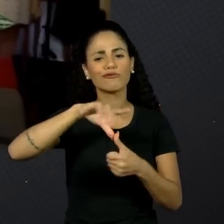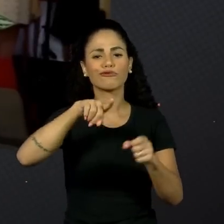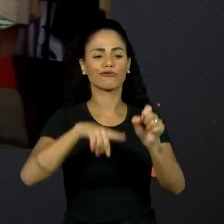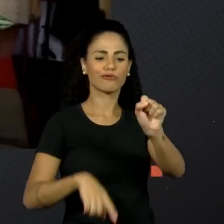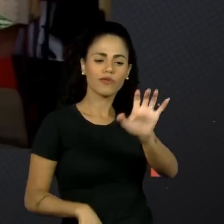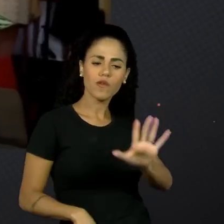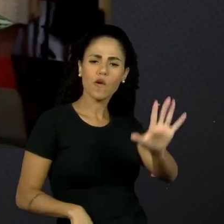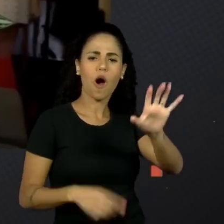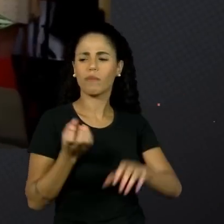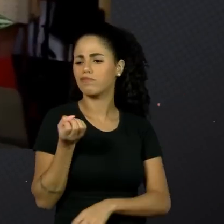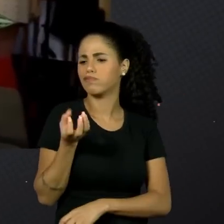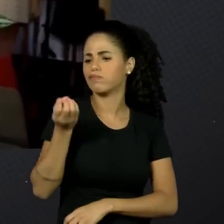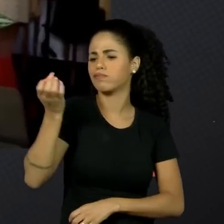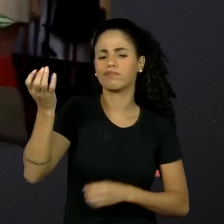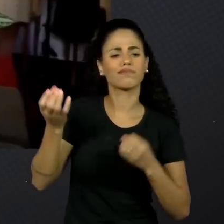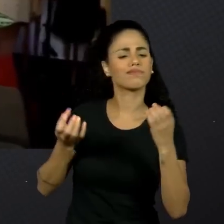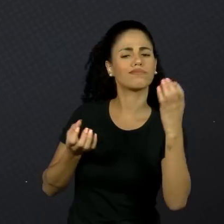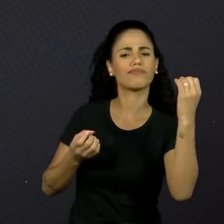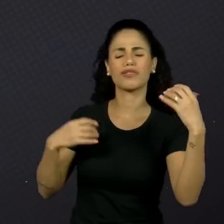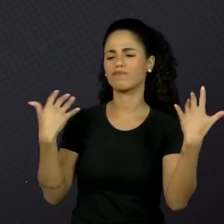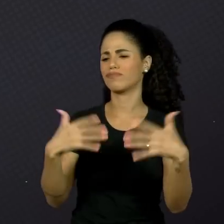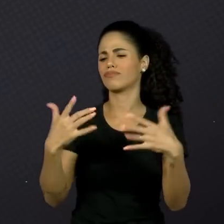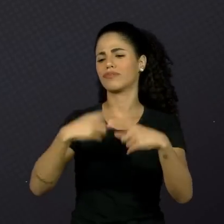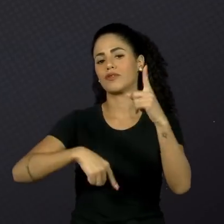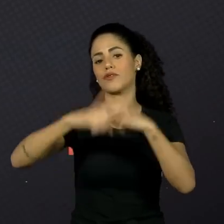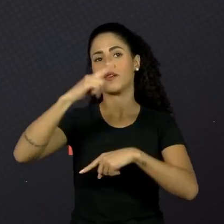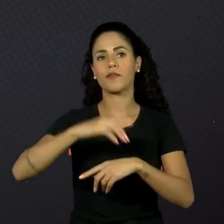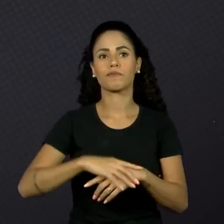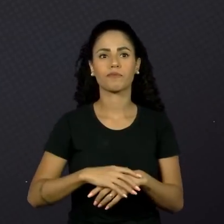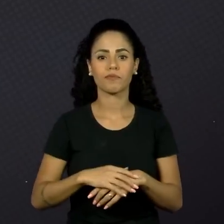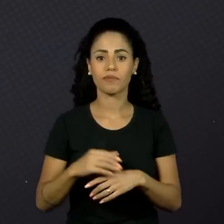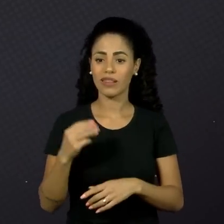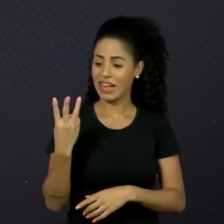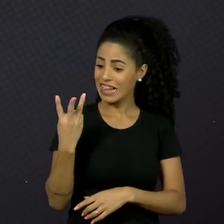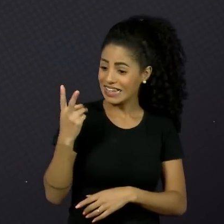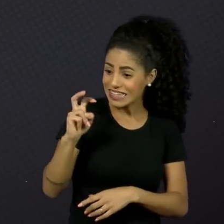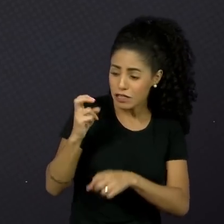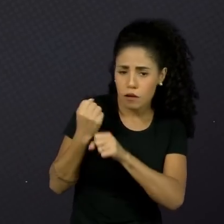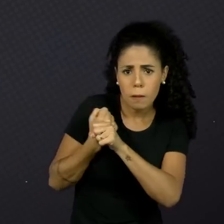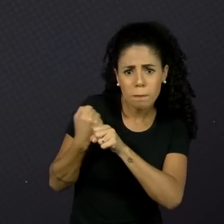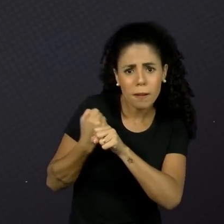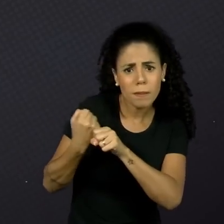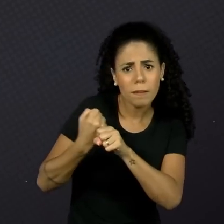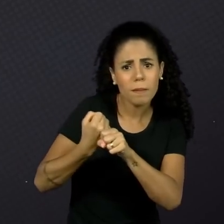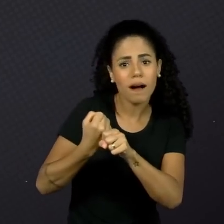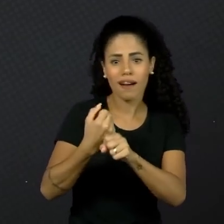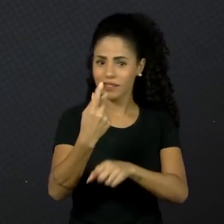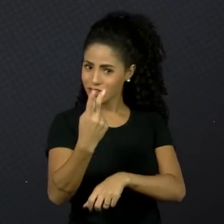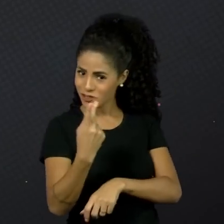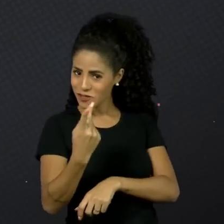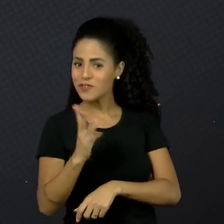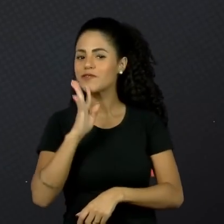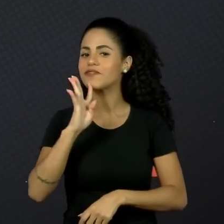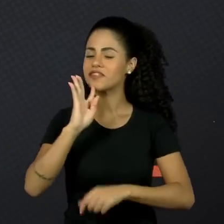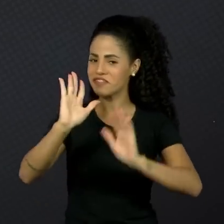um sucesso estrondoso. Então, faz mais de 35 anos que a gente se conhece,